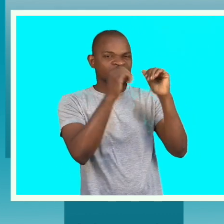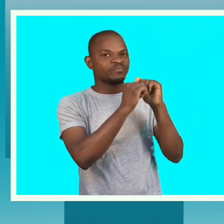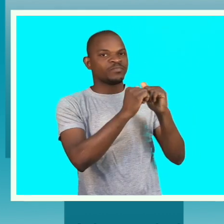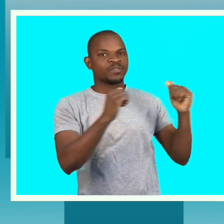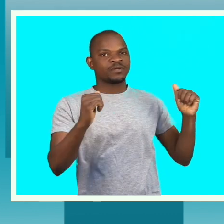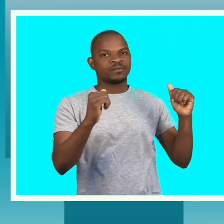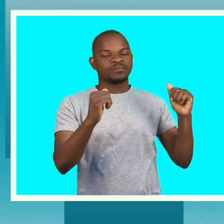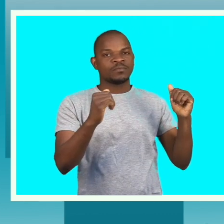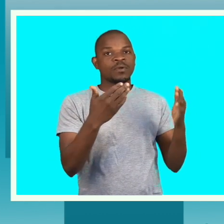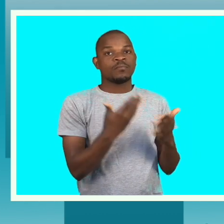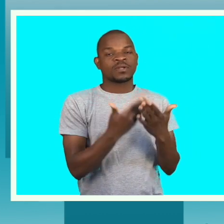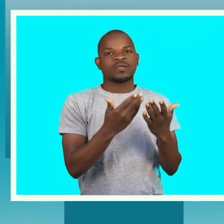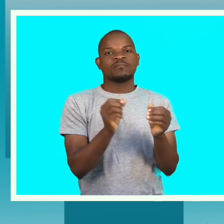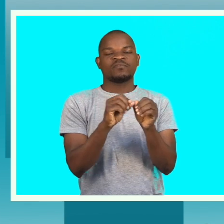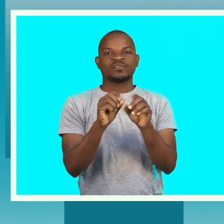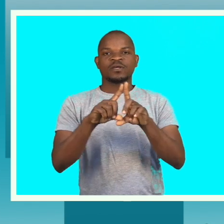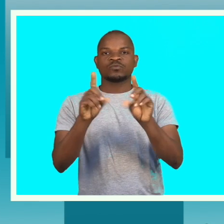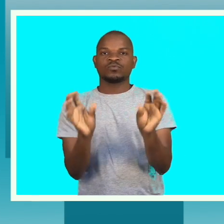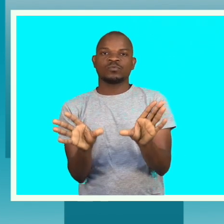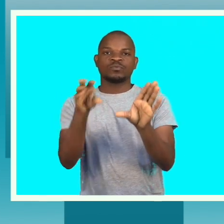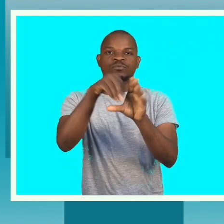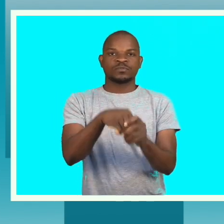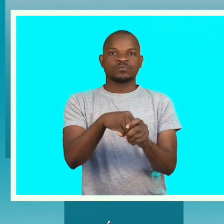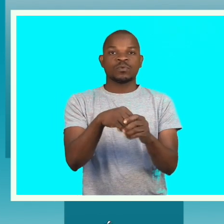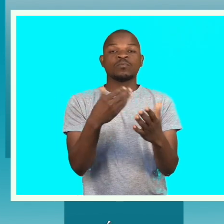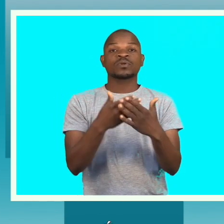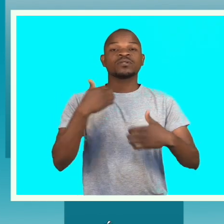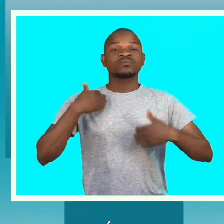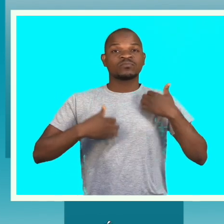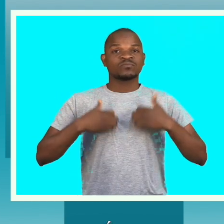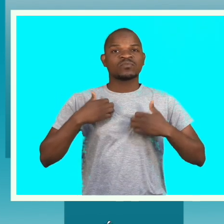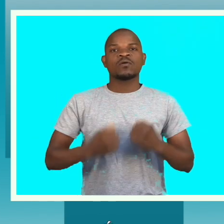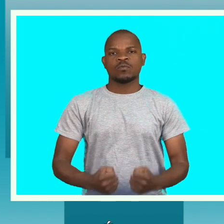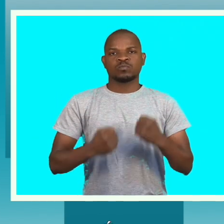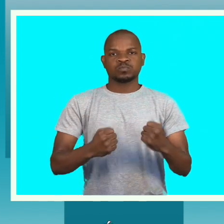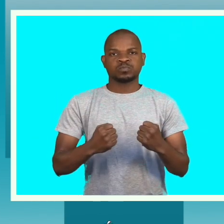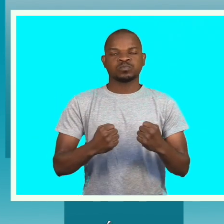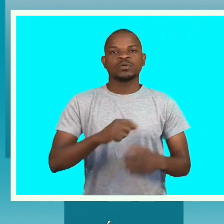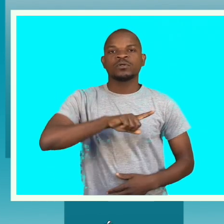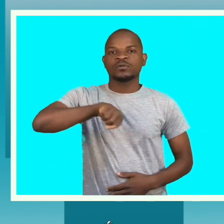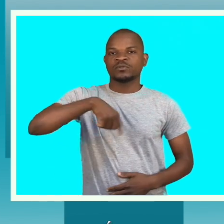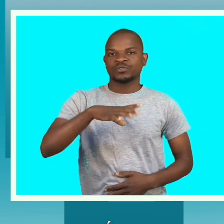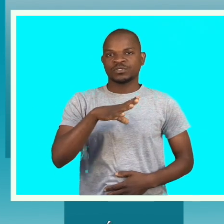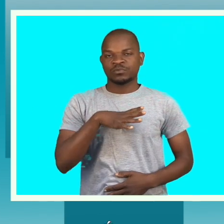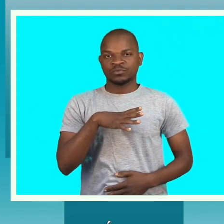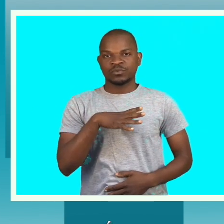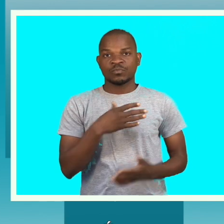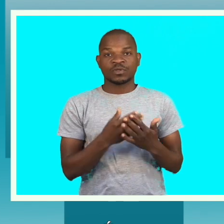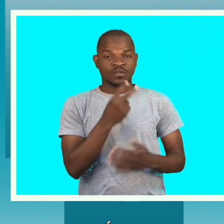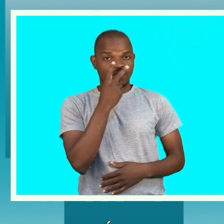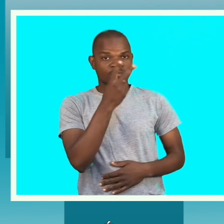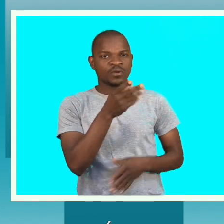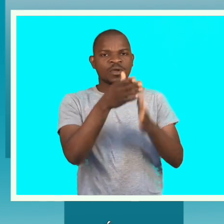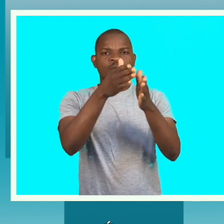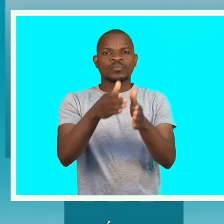específicas, não é? De modo a incluir. É mais uma preocupação forte que nós temos de ver as